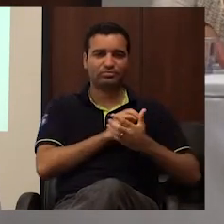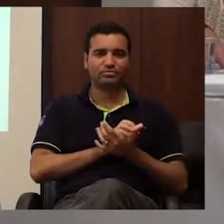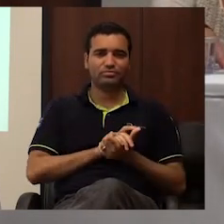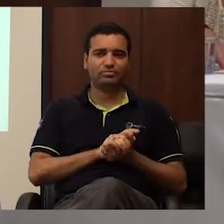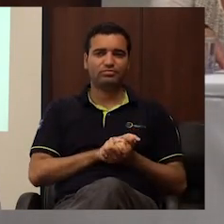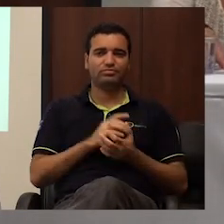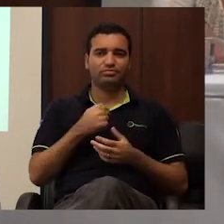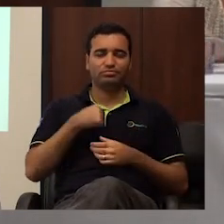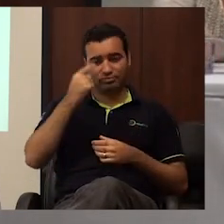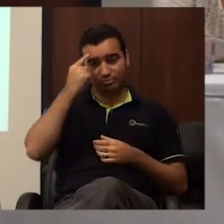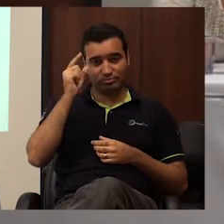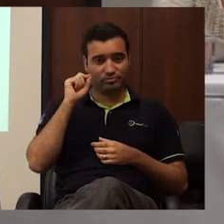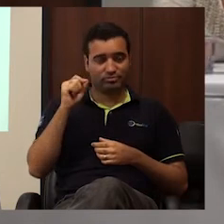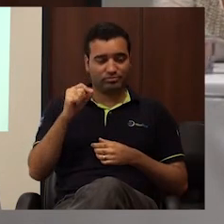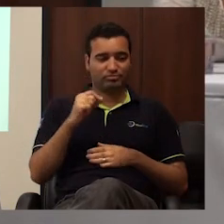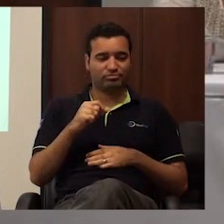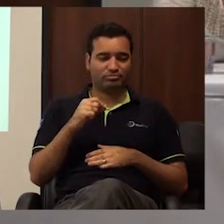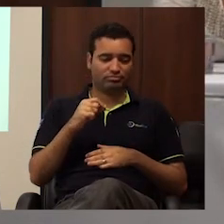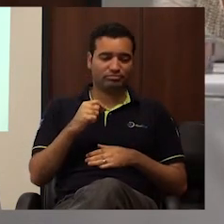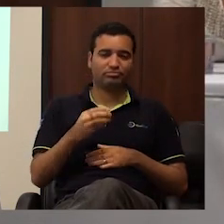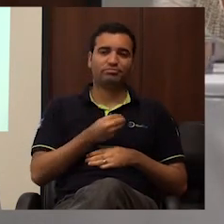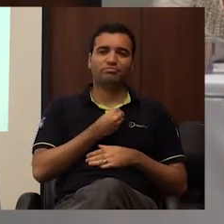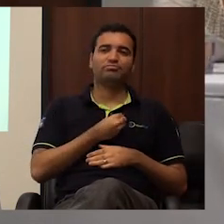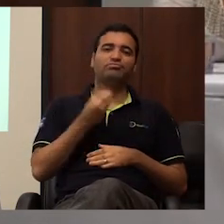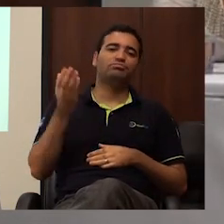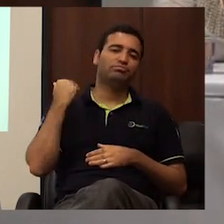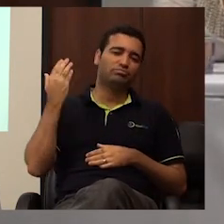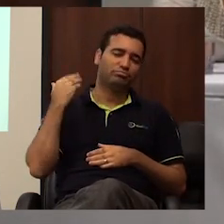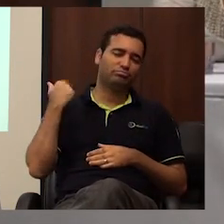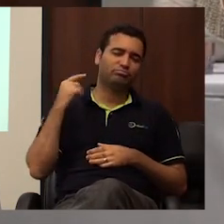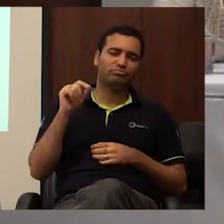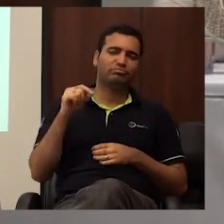me faz lembrar a vivência anterior